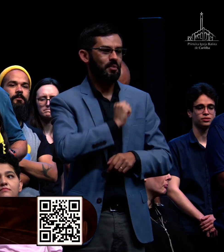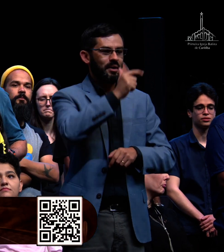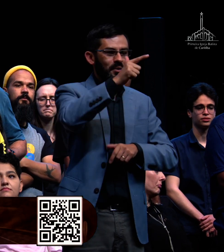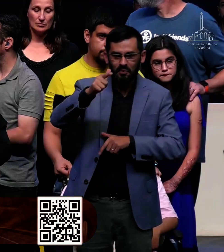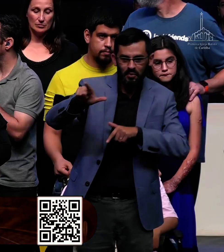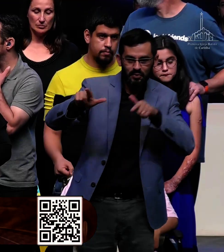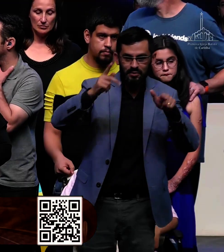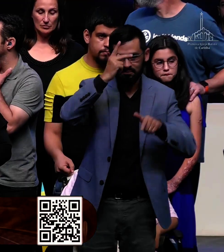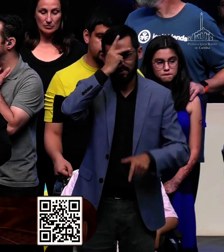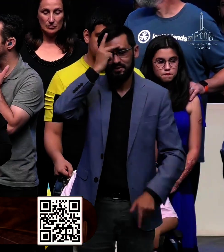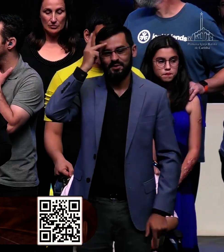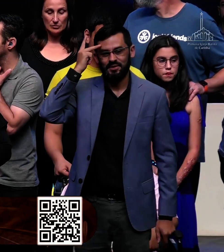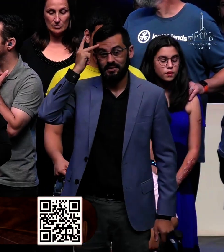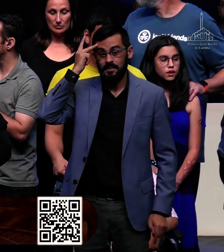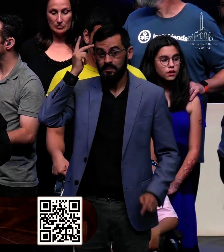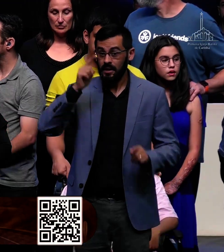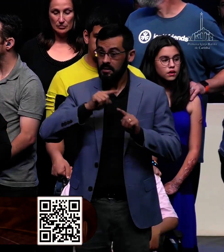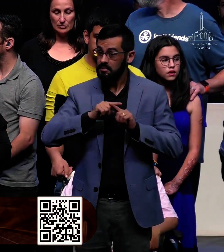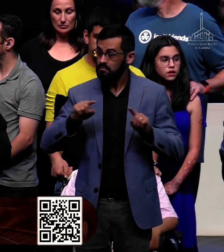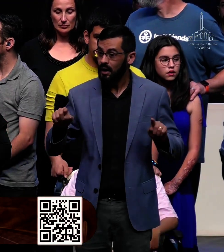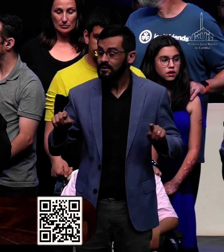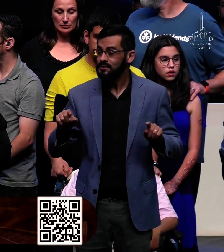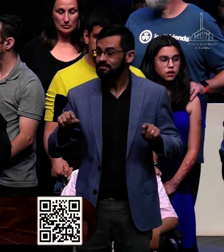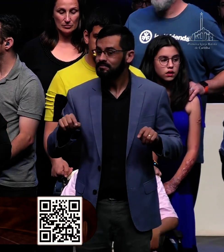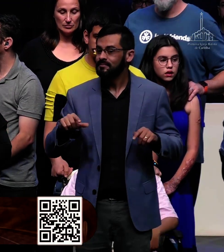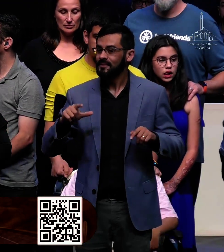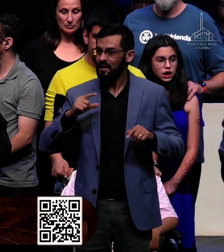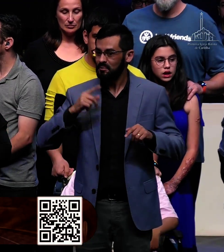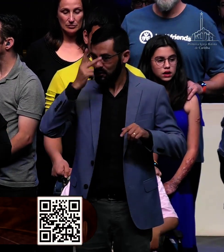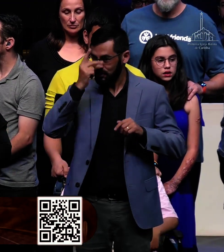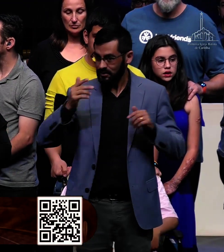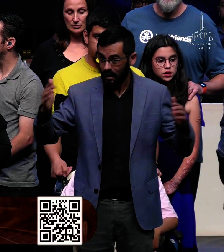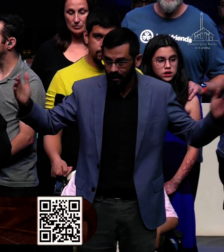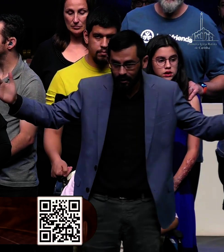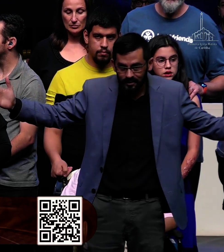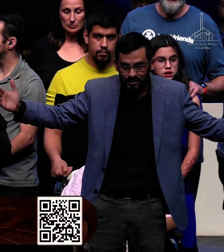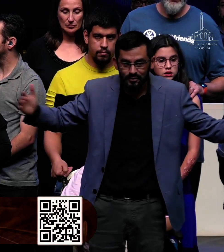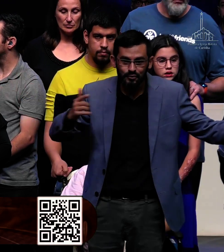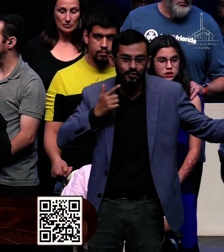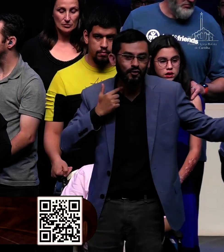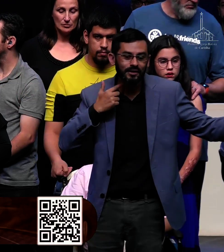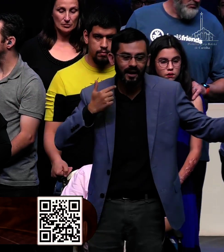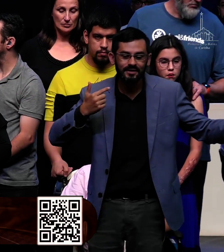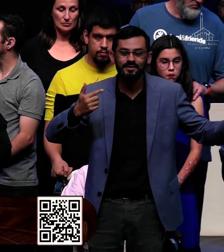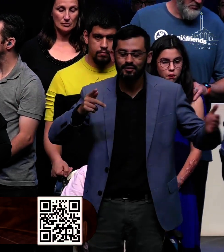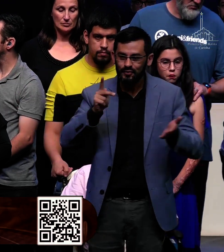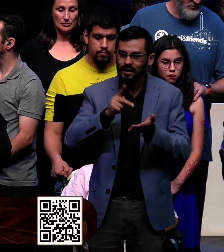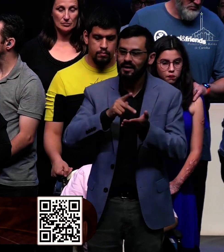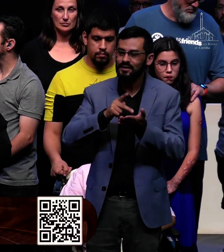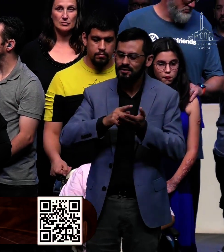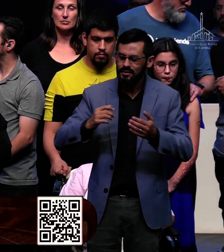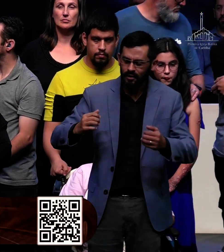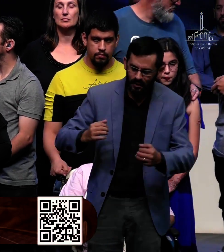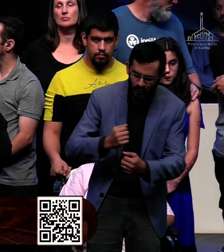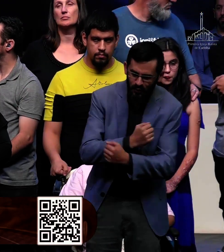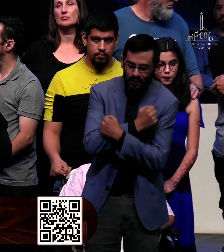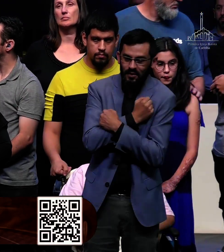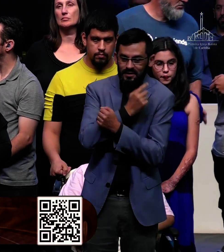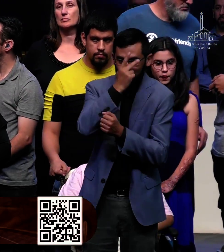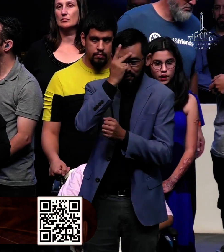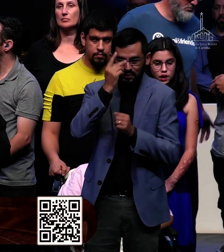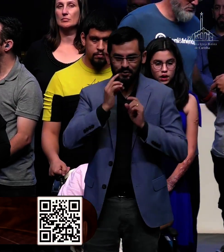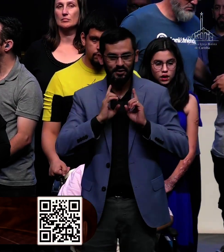outras pessoas. Mas será que tem pessoas de braços abertos, com vontade de ser esse que vai acolher pessoas